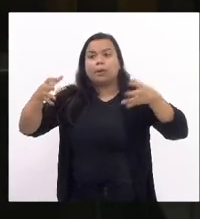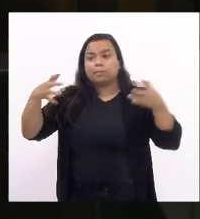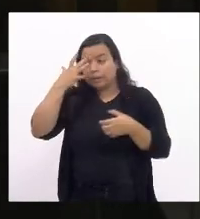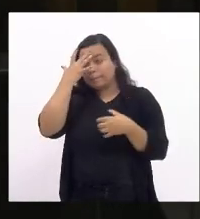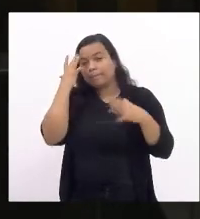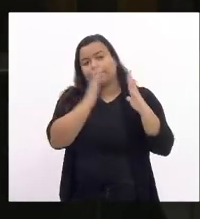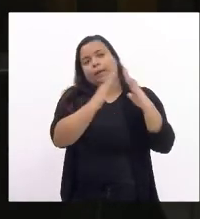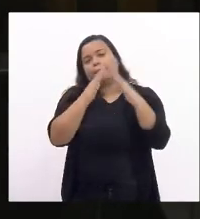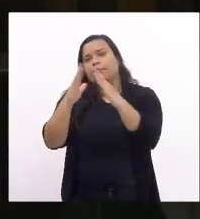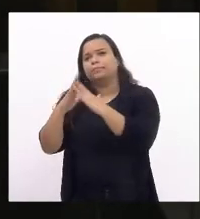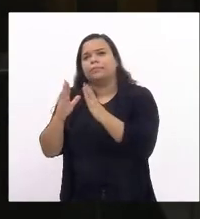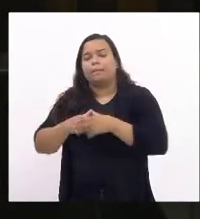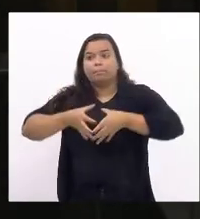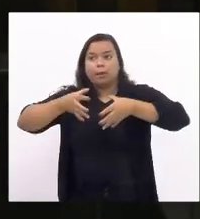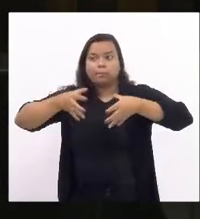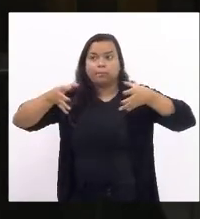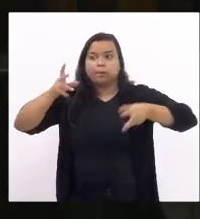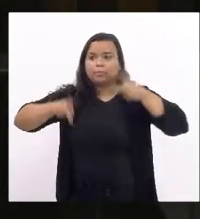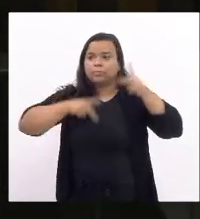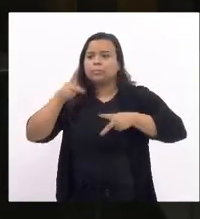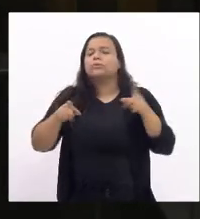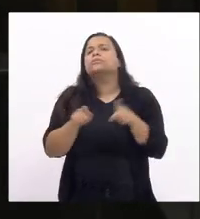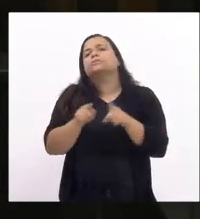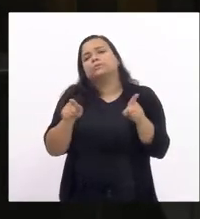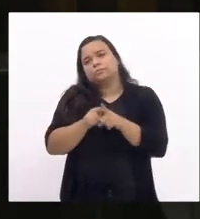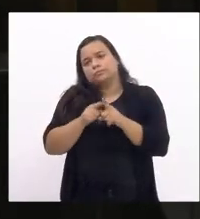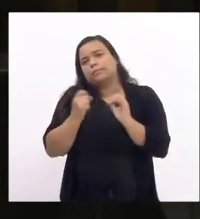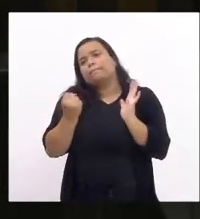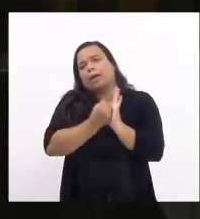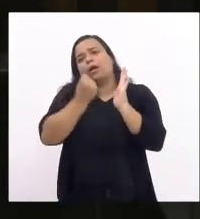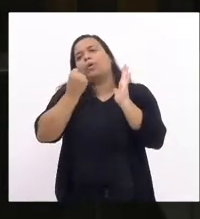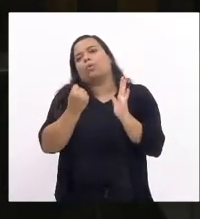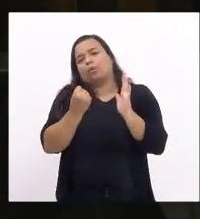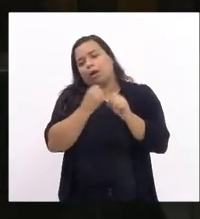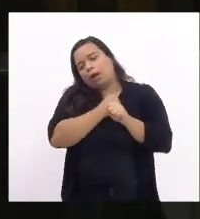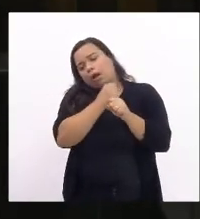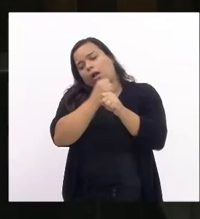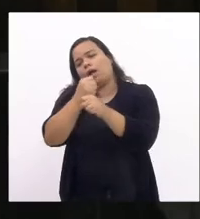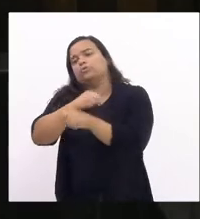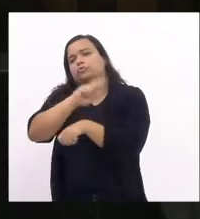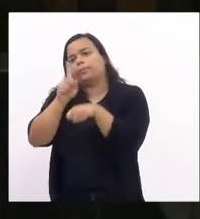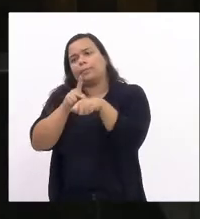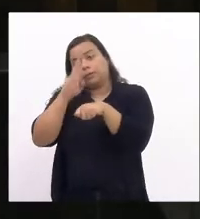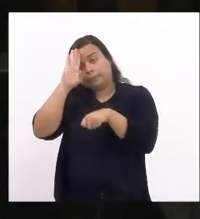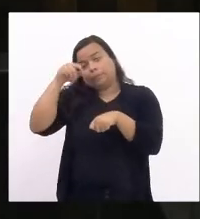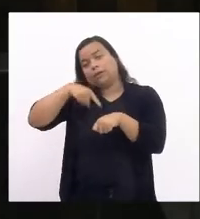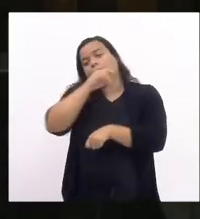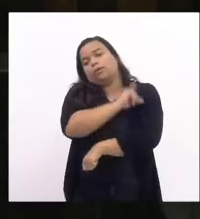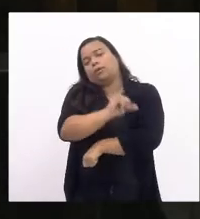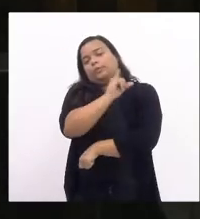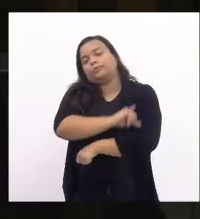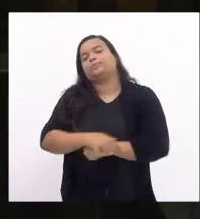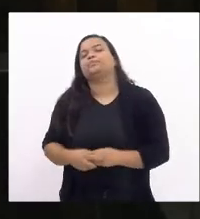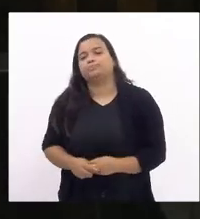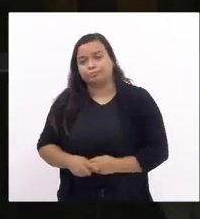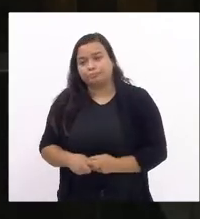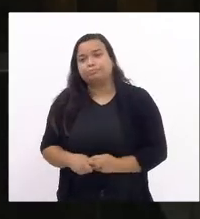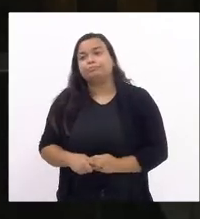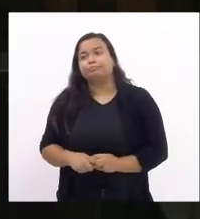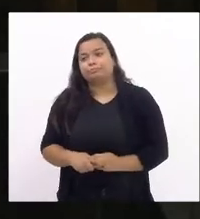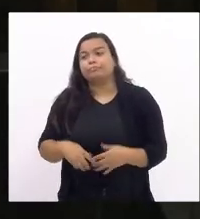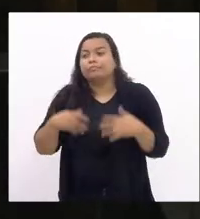encostas, que marcaram também as últimas décadas no nosso país, em especial aqui no estado do Rio de Janeiro. Então,